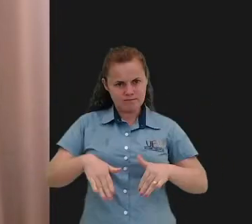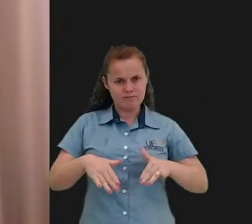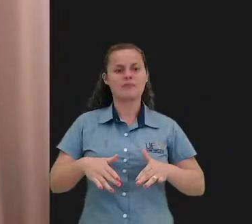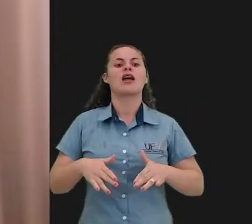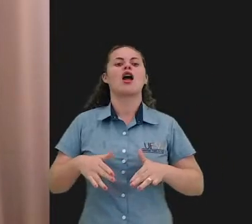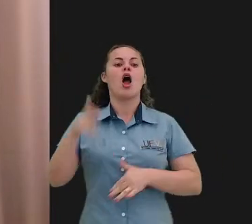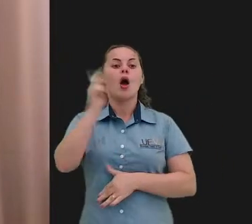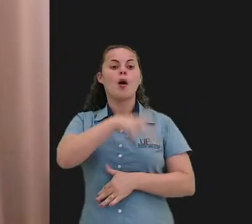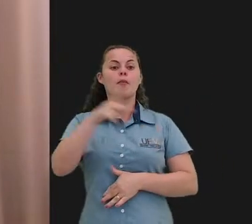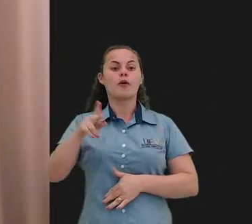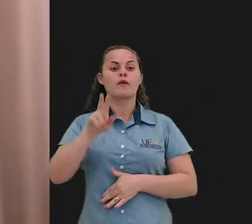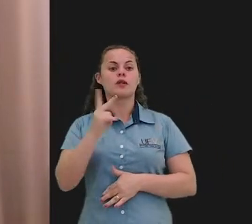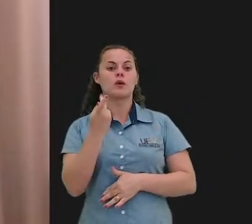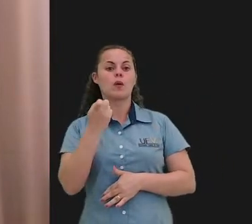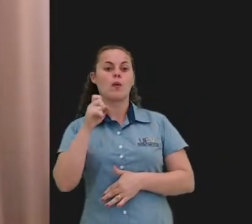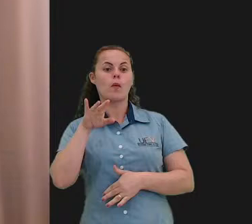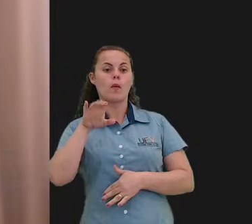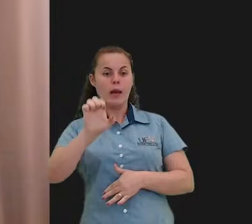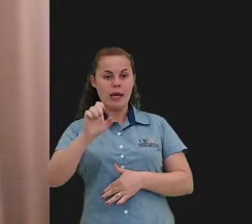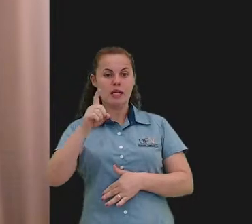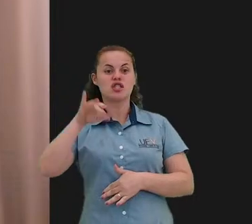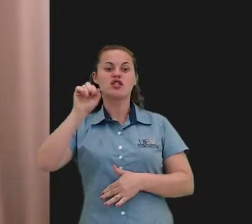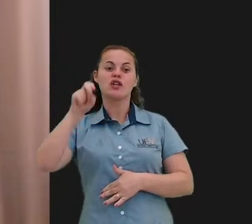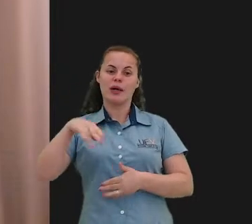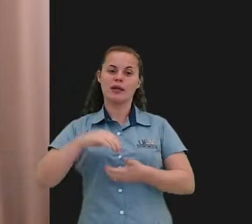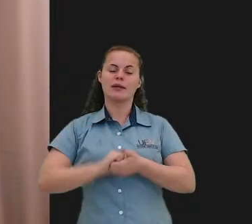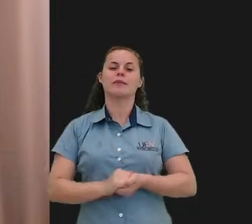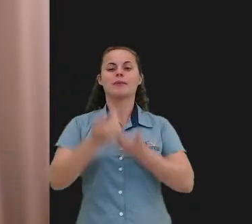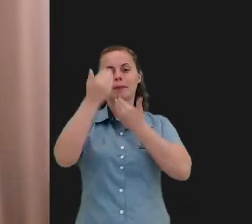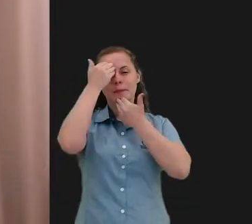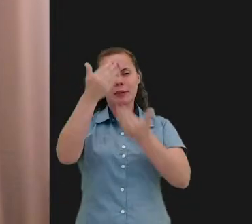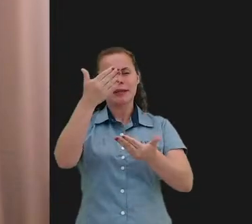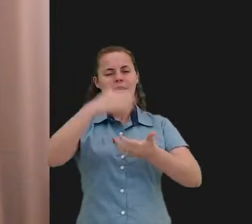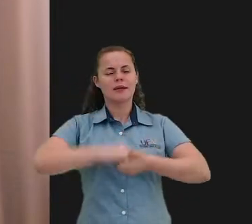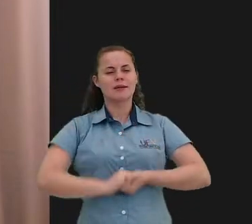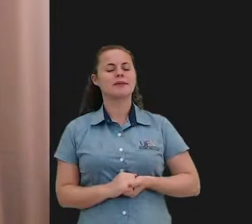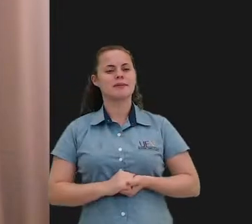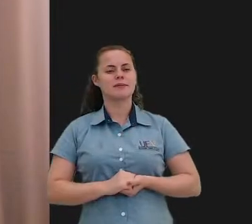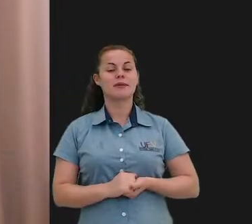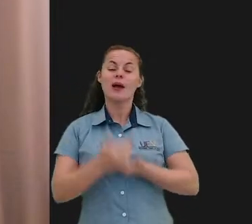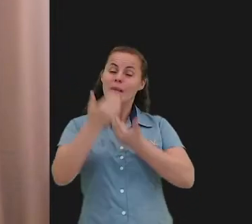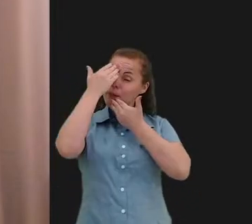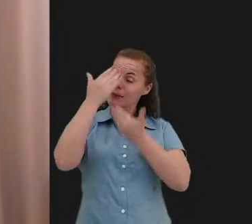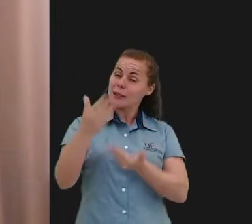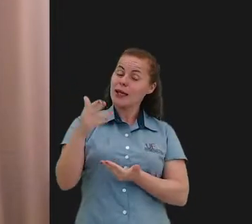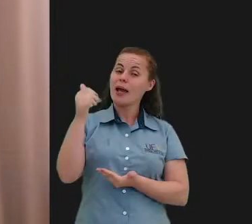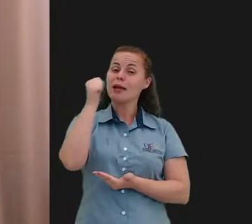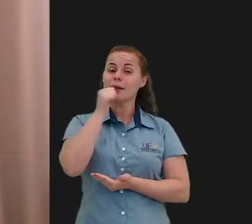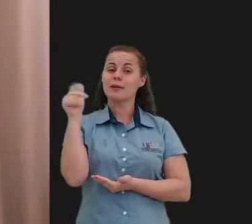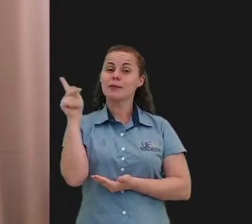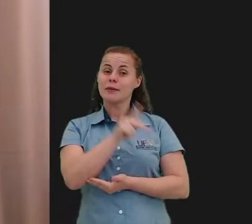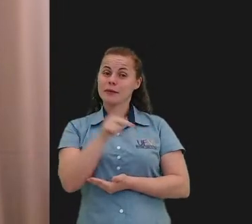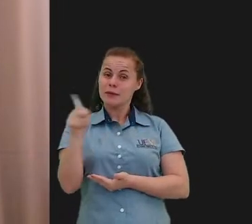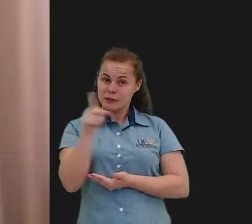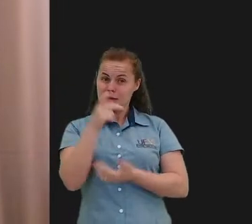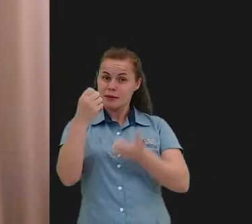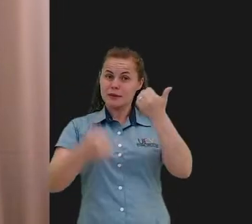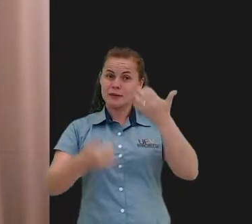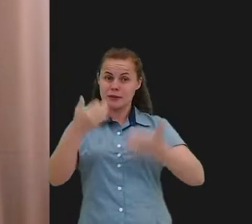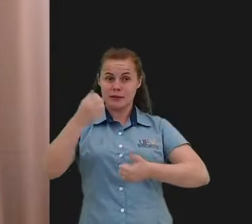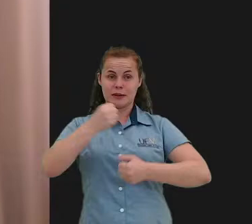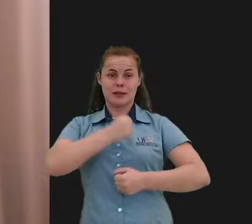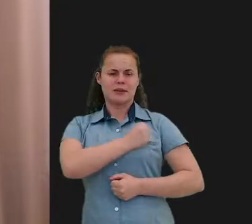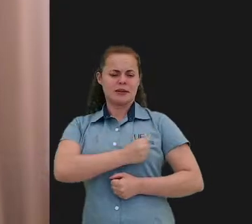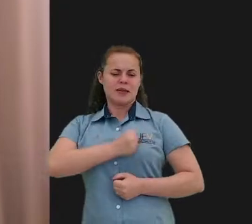professora Weidiana Lee. Muito obrigada. Obrigado, professora. Belas palavras. Saudades da